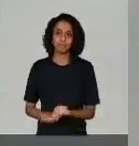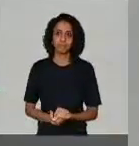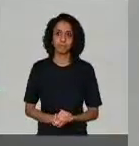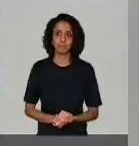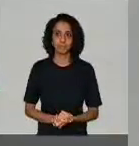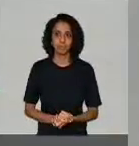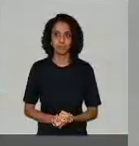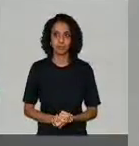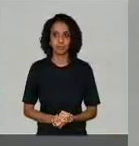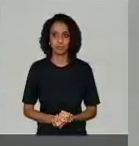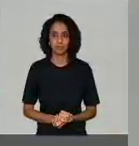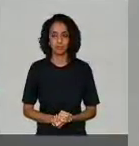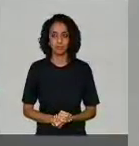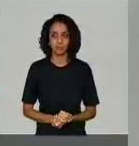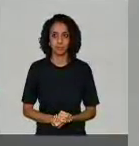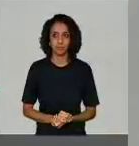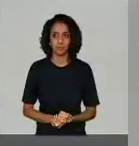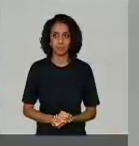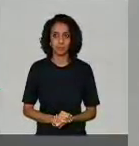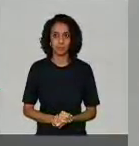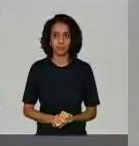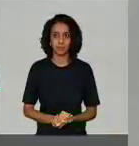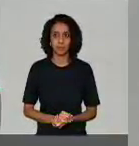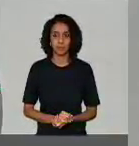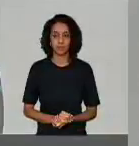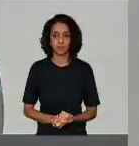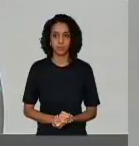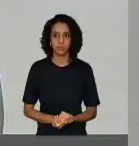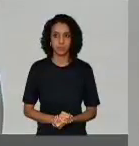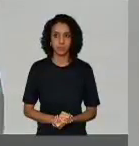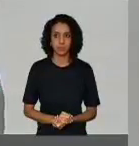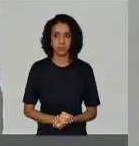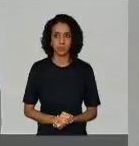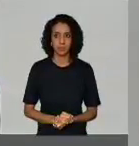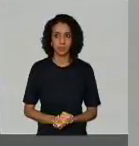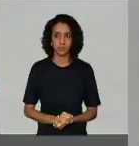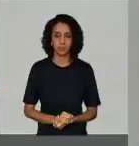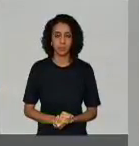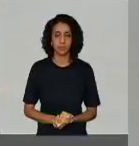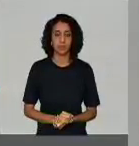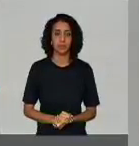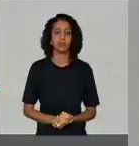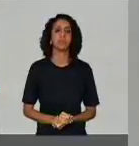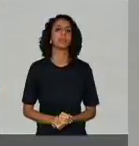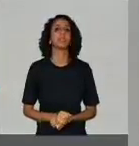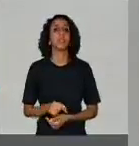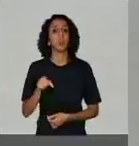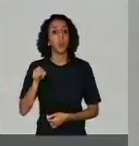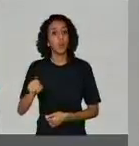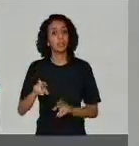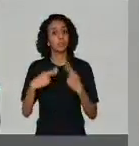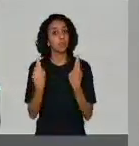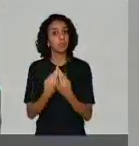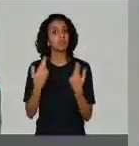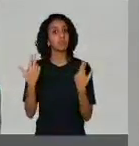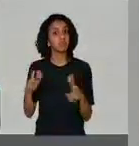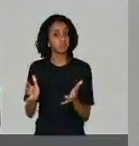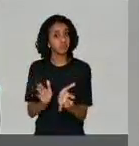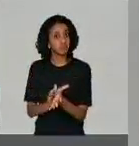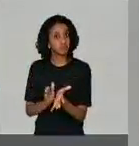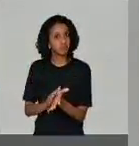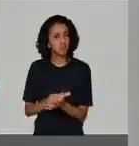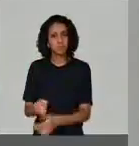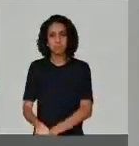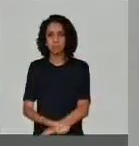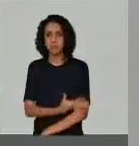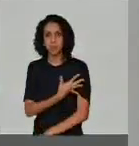Não, vou falar daqui assim, já vou perder alguns segundos. E parabenizar pela iniciativa. É emocionante ver um vídeo e